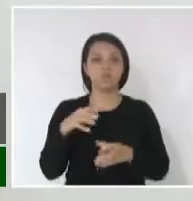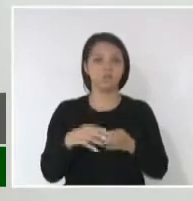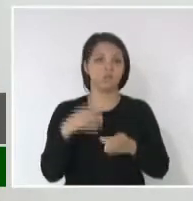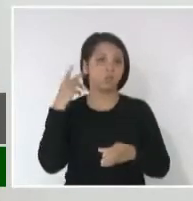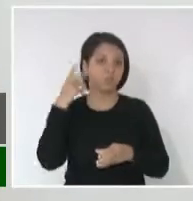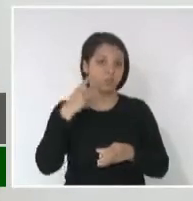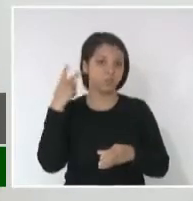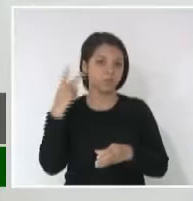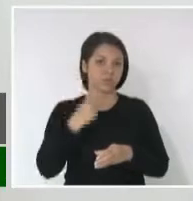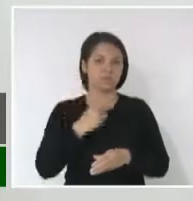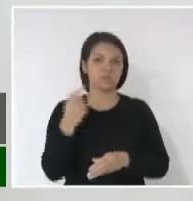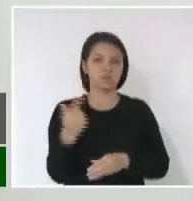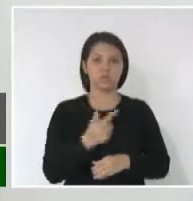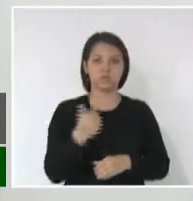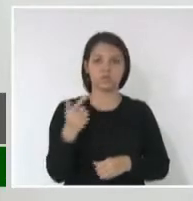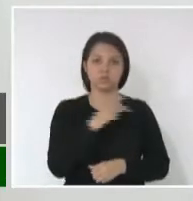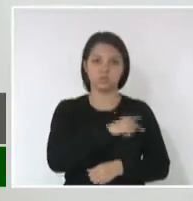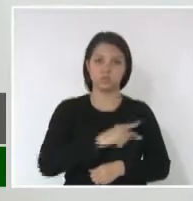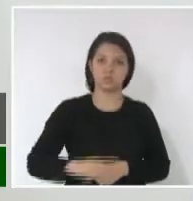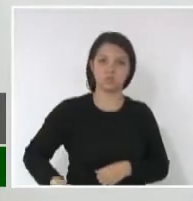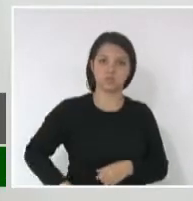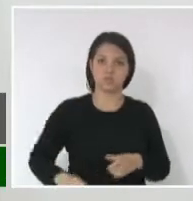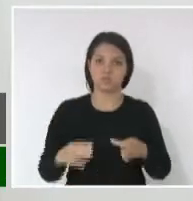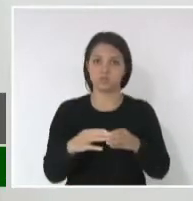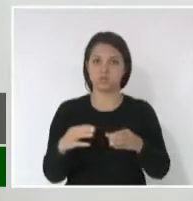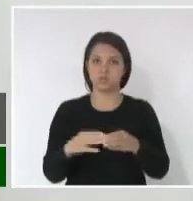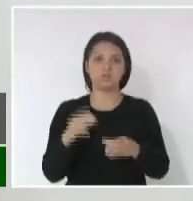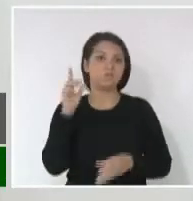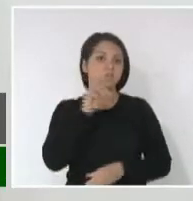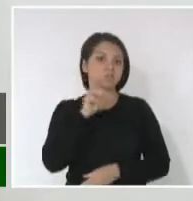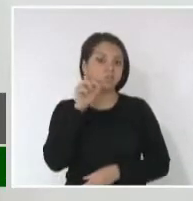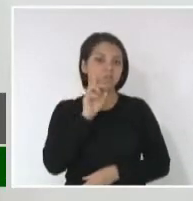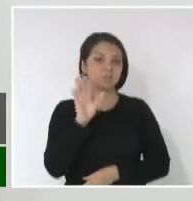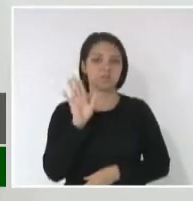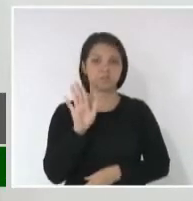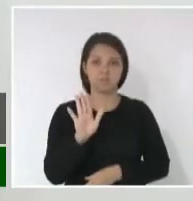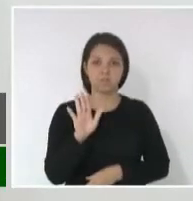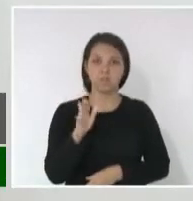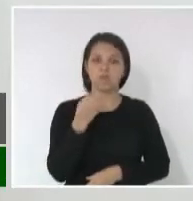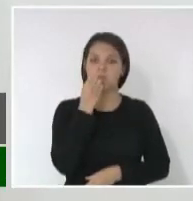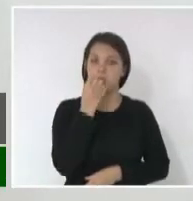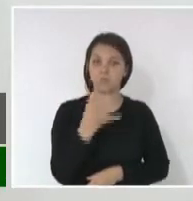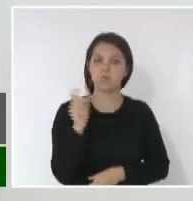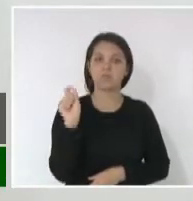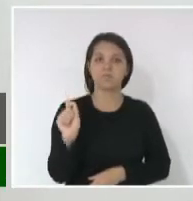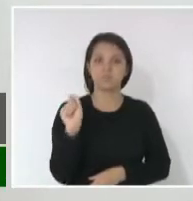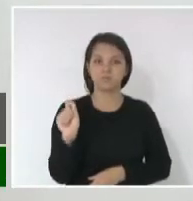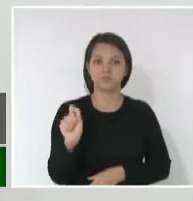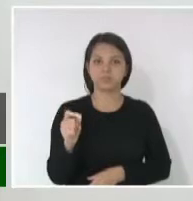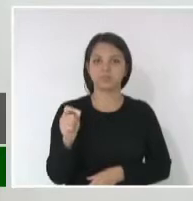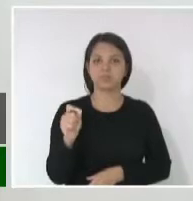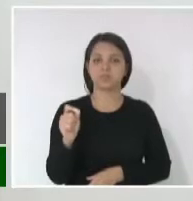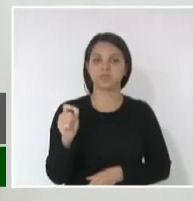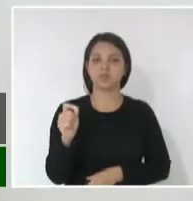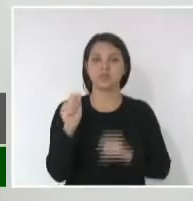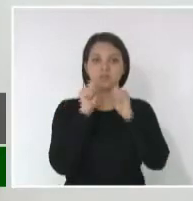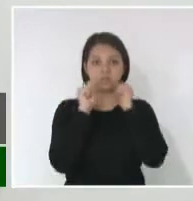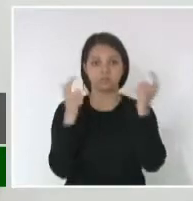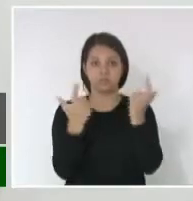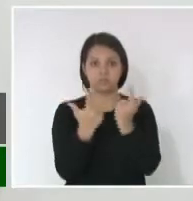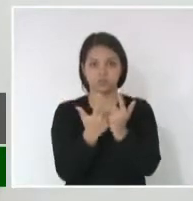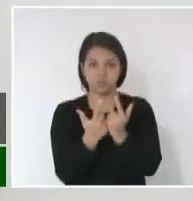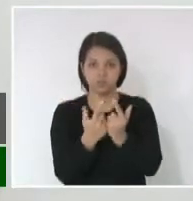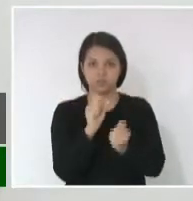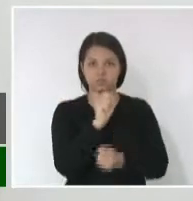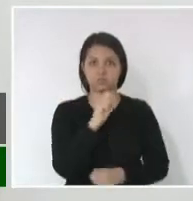da Confederação dos Parlamentos Americanos, mas o bom disso, deputado Silvio, é que a Assembleia Legislativa de Santa